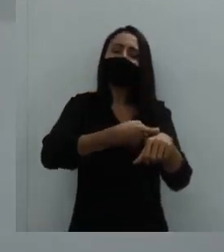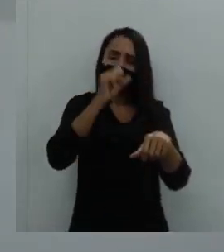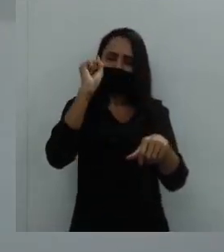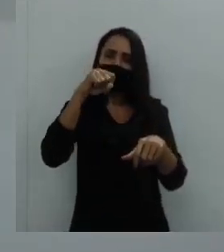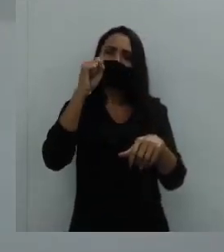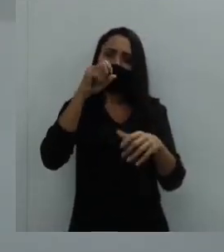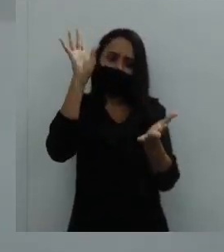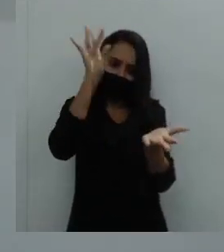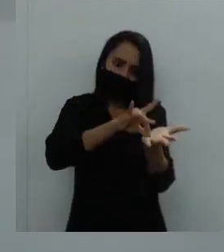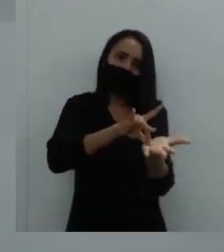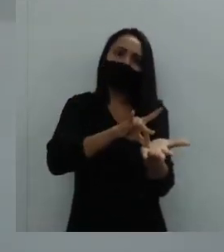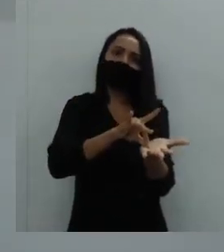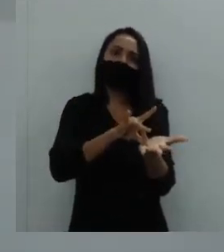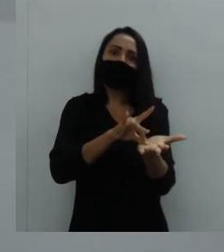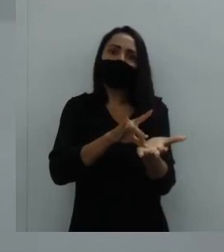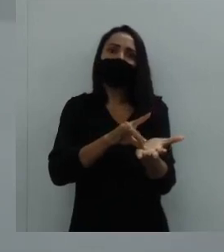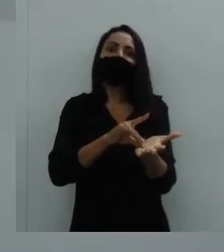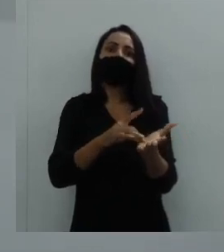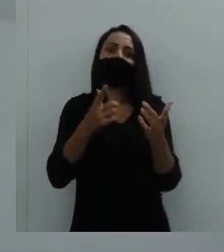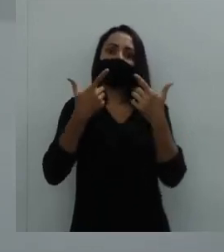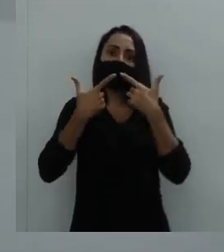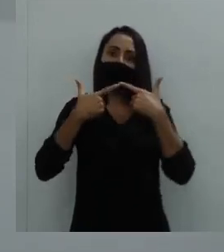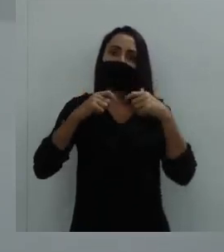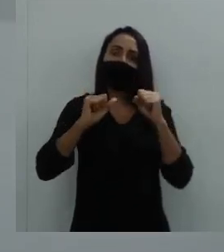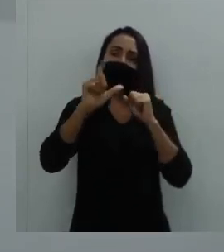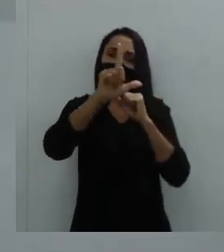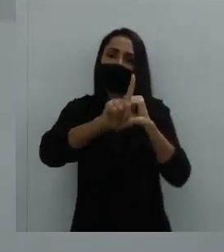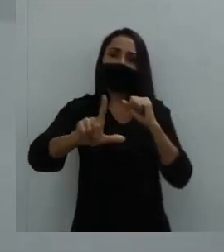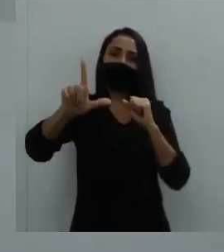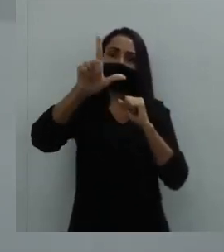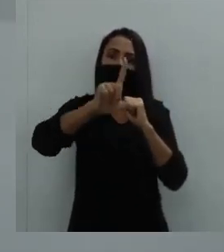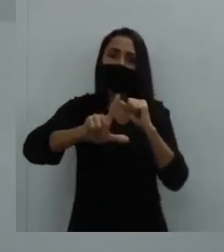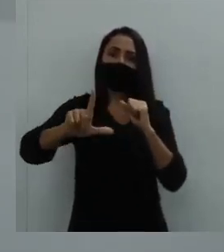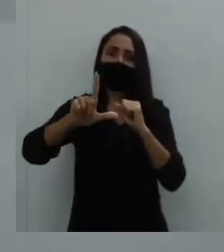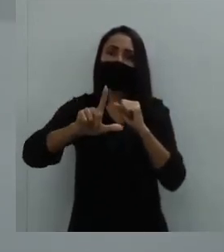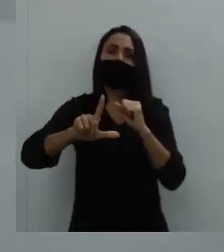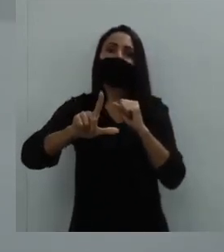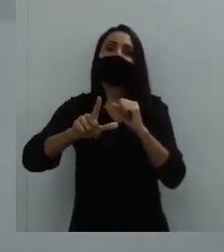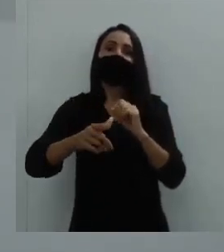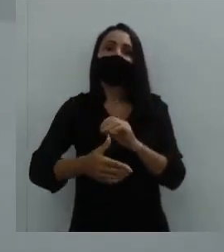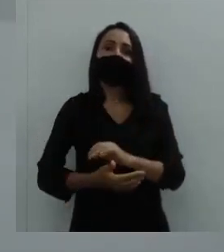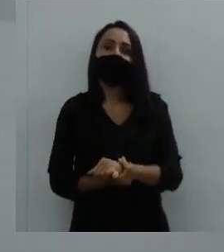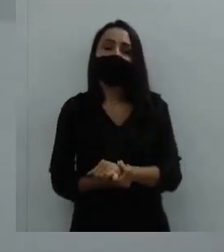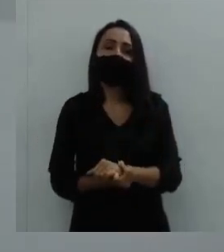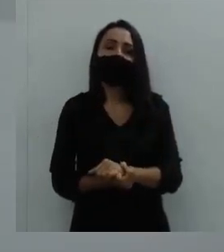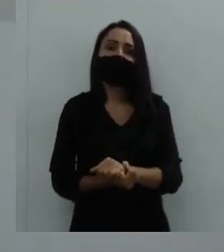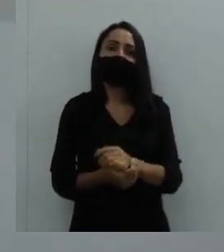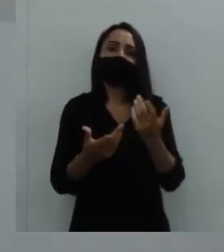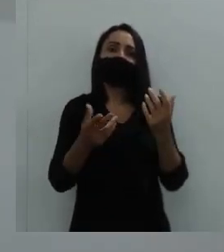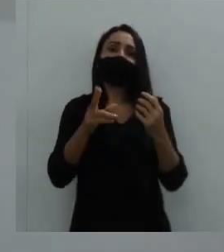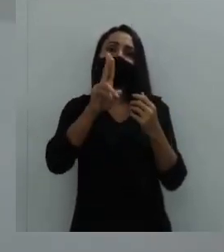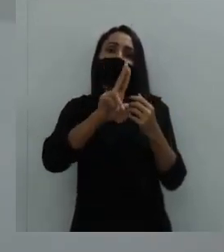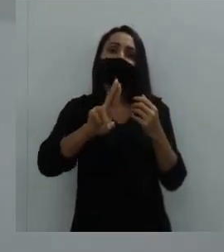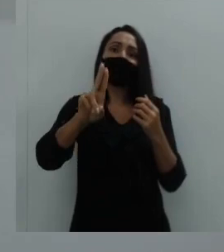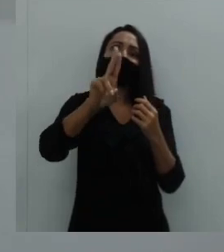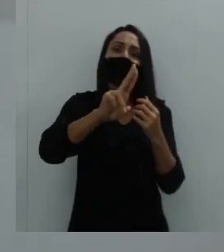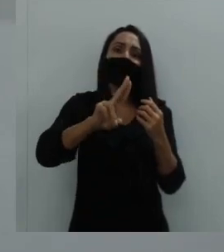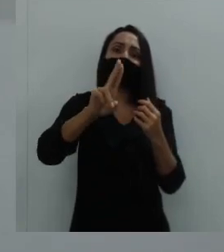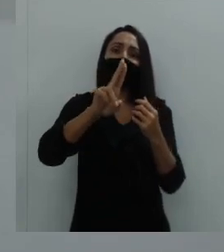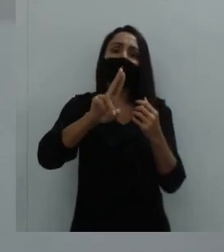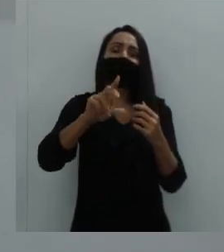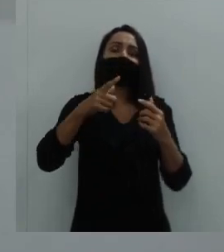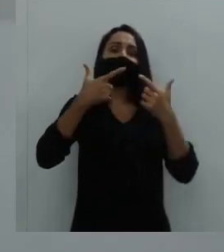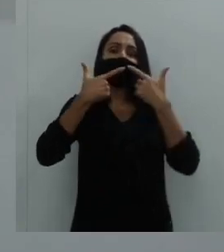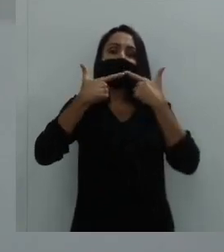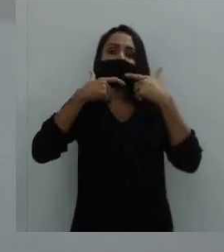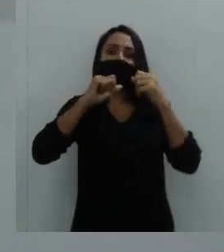Lembrem-se que a linguagem literária ou conotativa é aquela que vai utilizar, certo? O quê? A linguagem